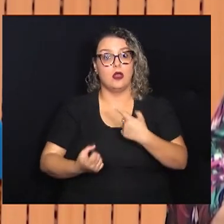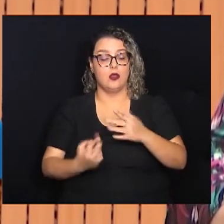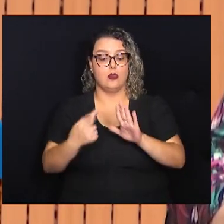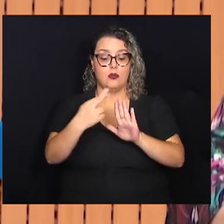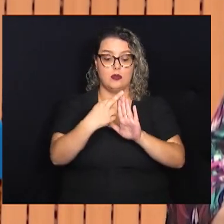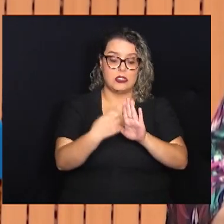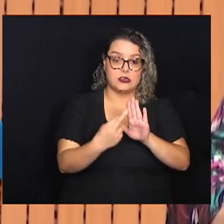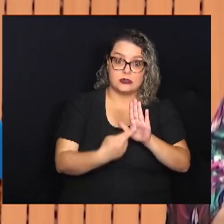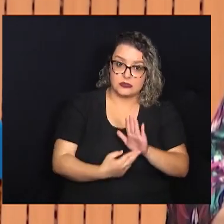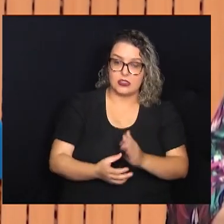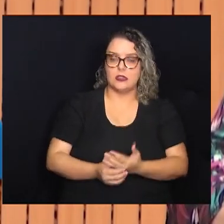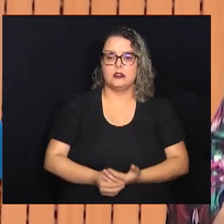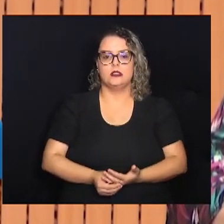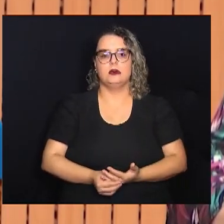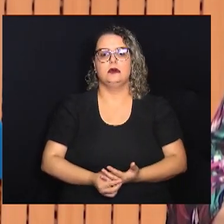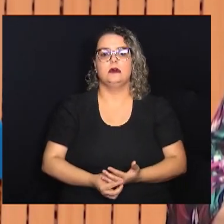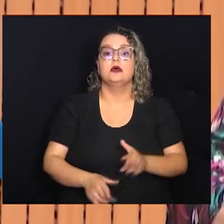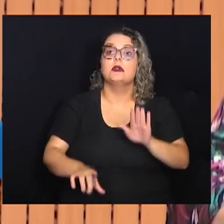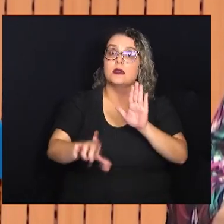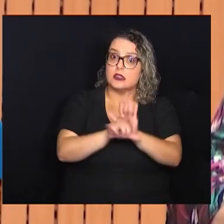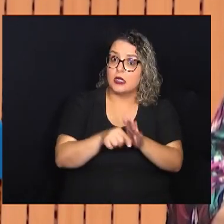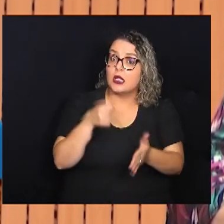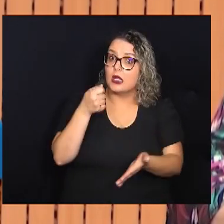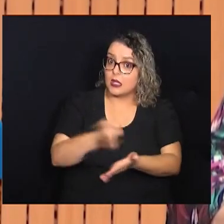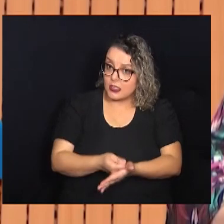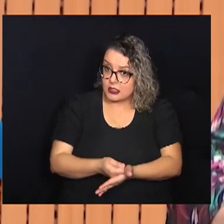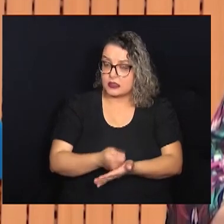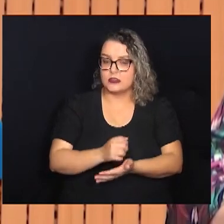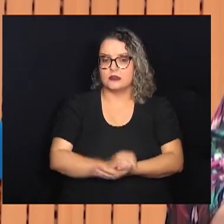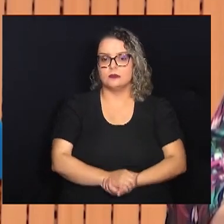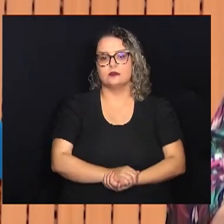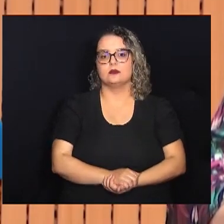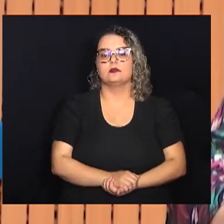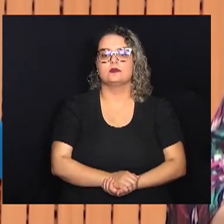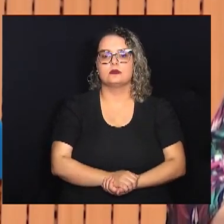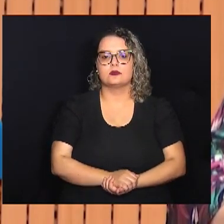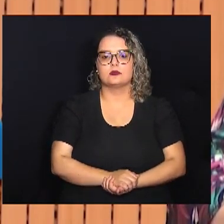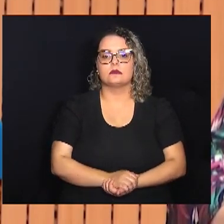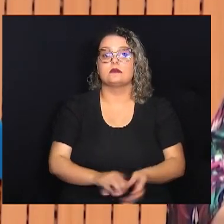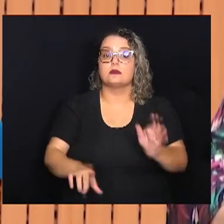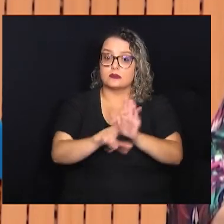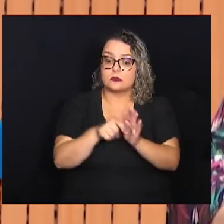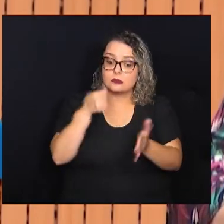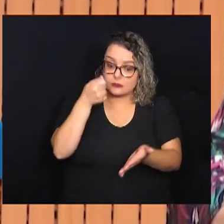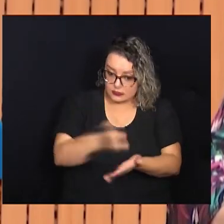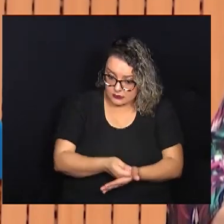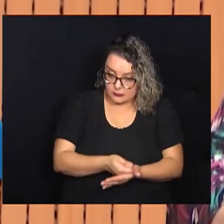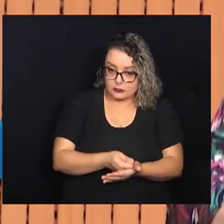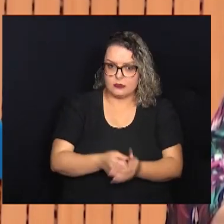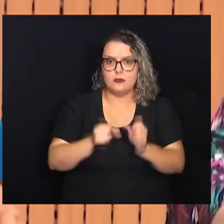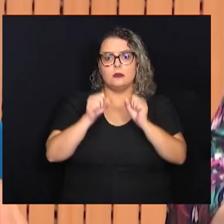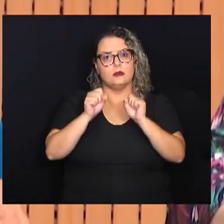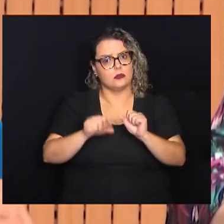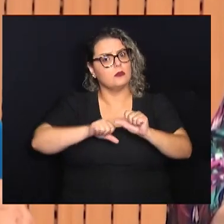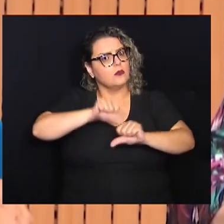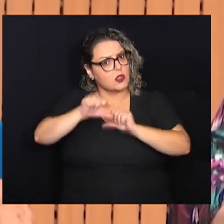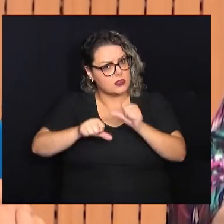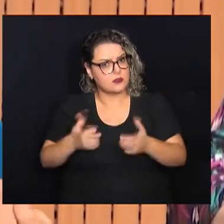regras que a lei exige, que a lei disciplina, que podem ser